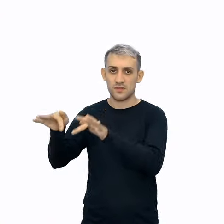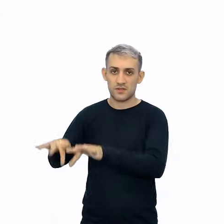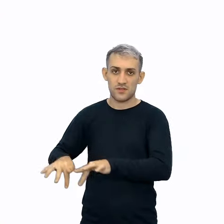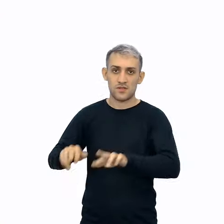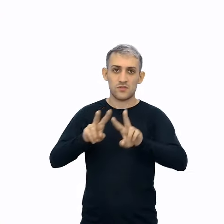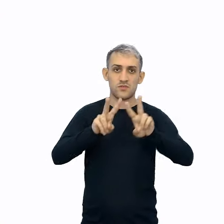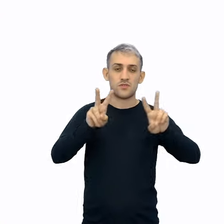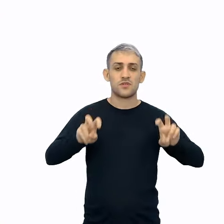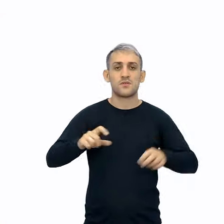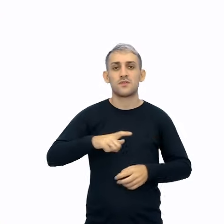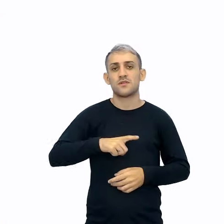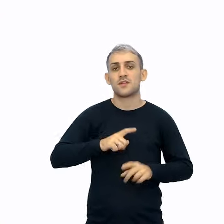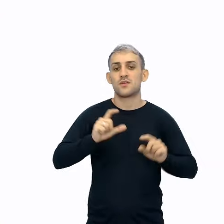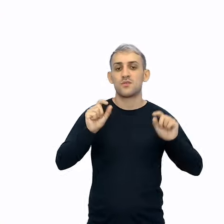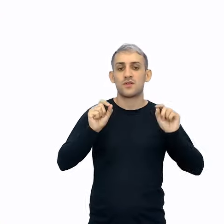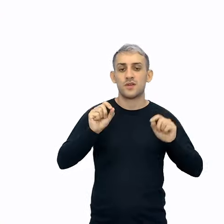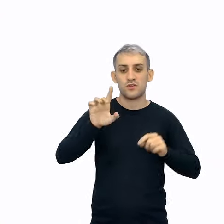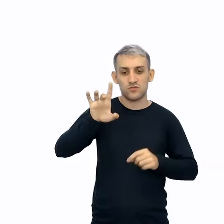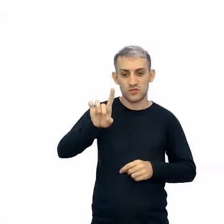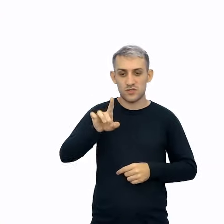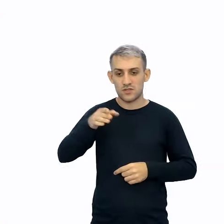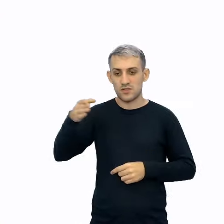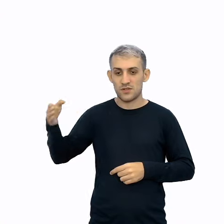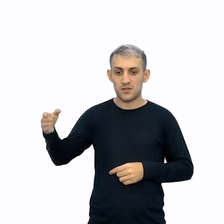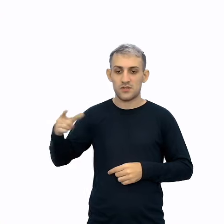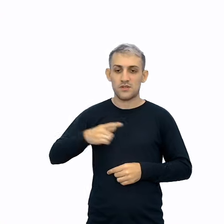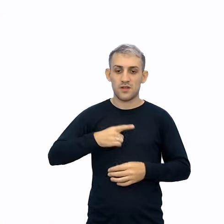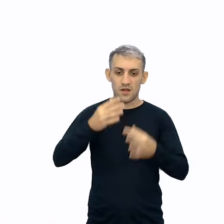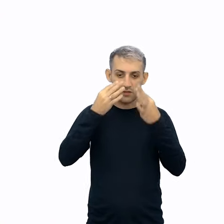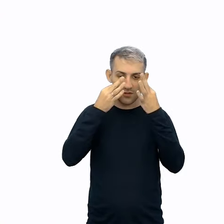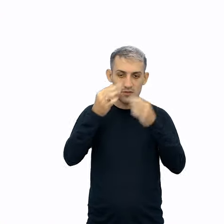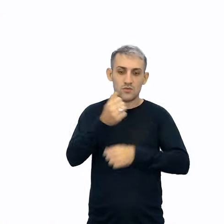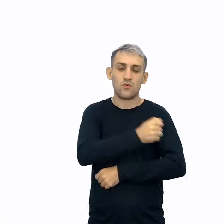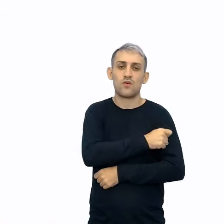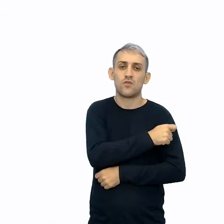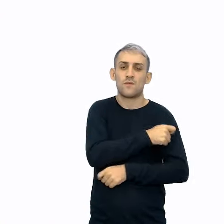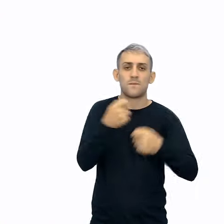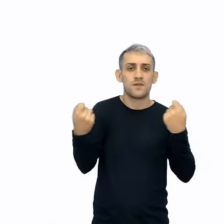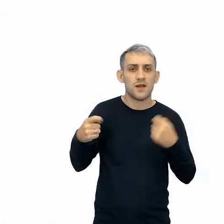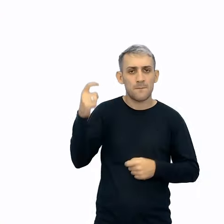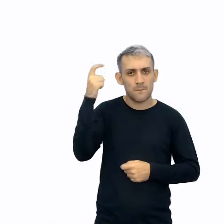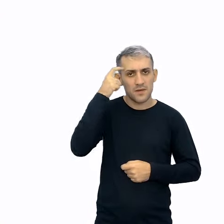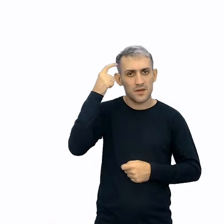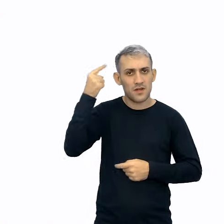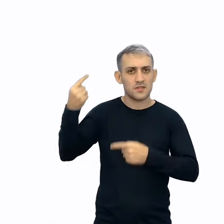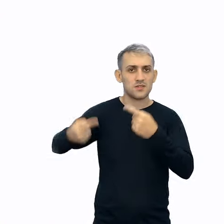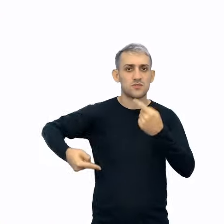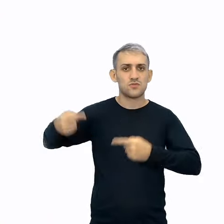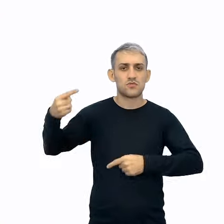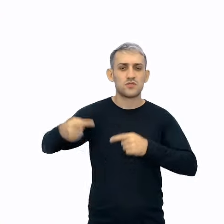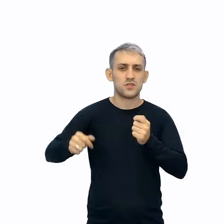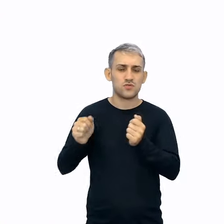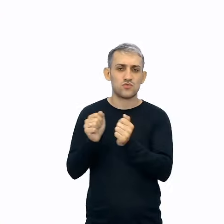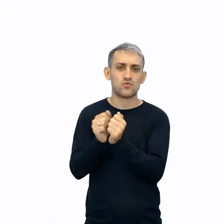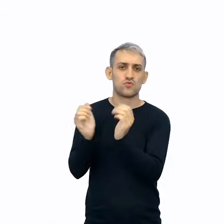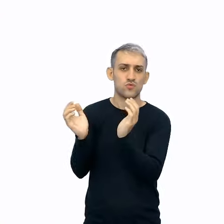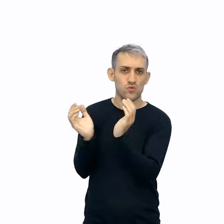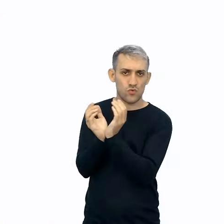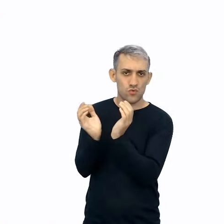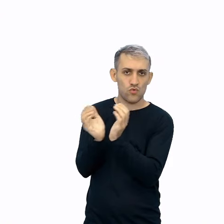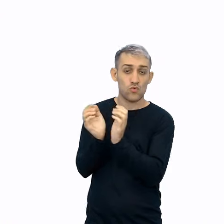aí então existe aqui no lado direito, né, observação dos estudantes, eles devem pensar, discutir com seus pares e grupos,